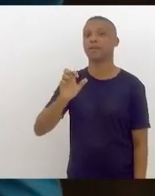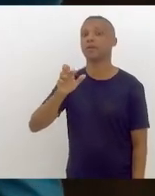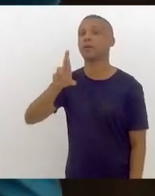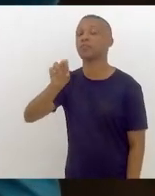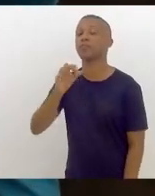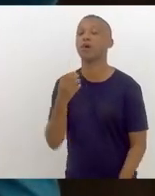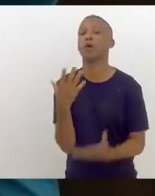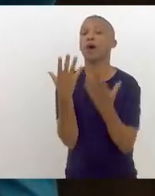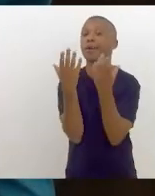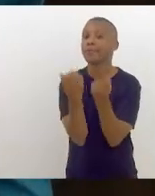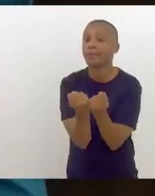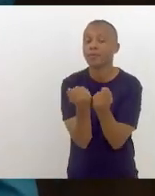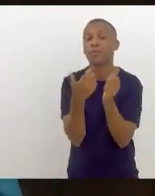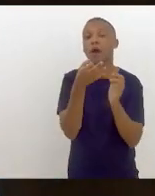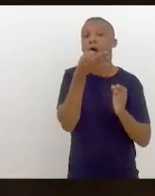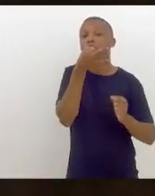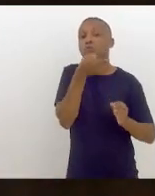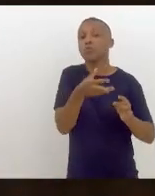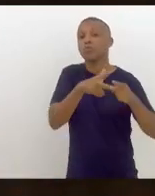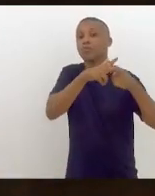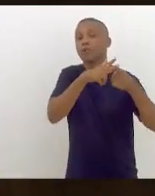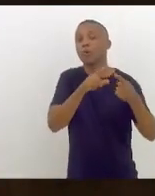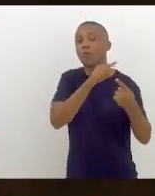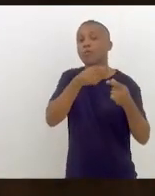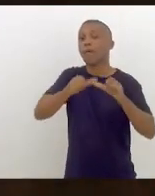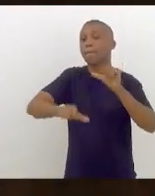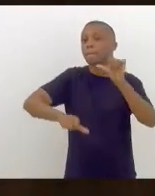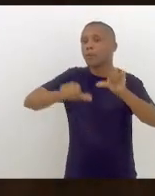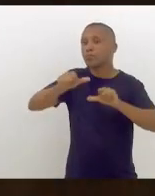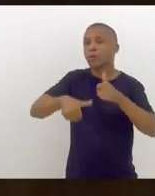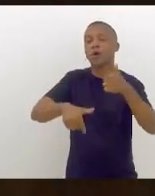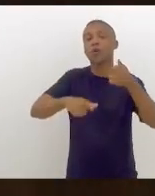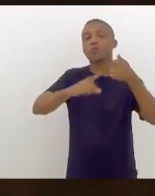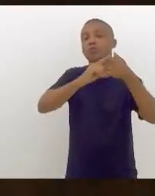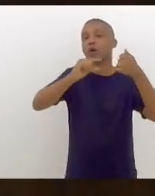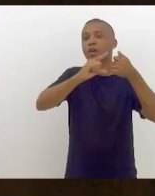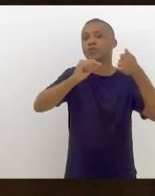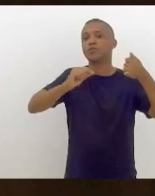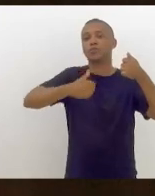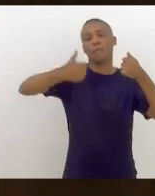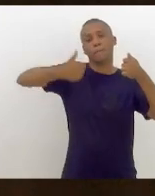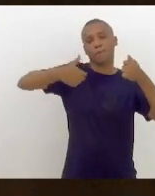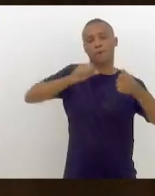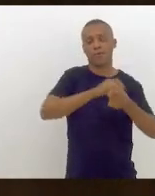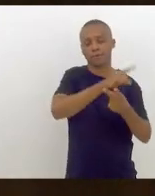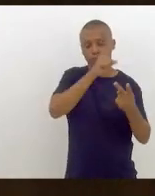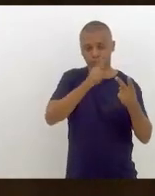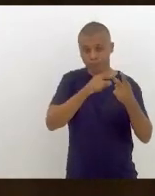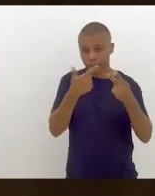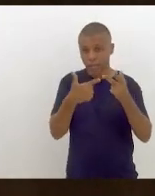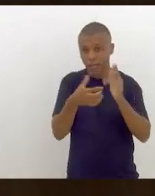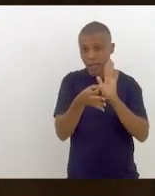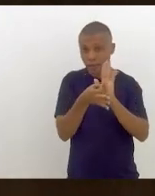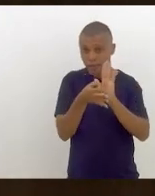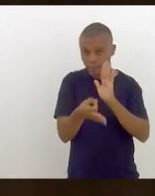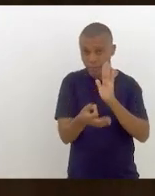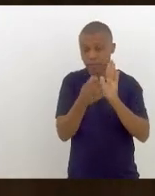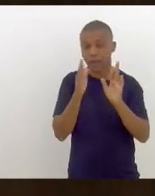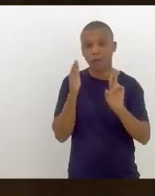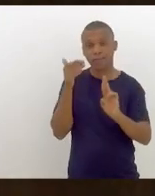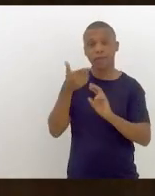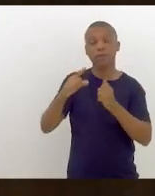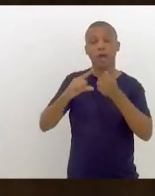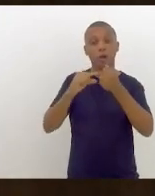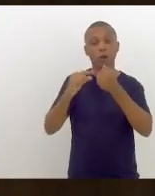emenda modificativa o artigo primeiro a emenda modificativa o artigo